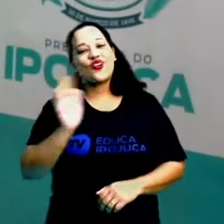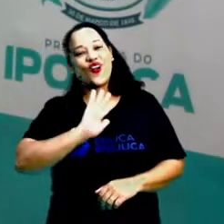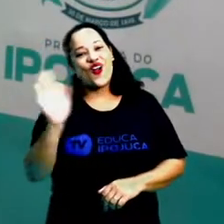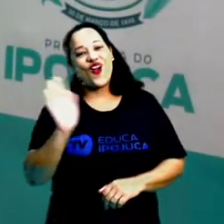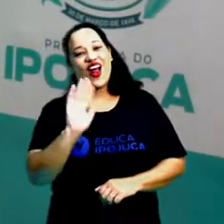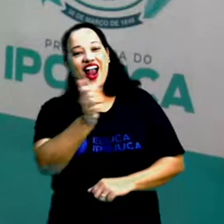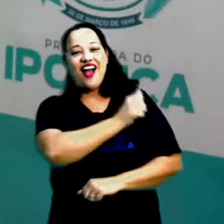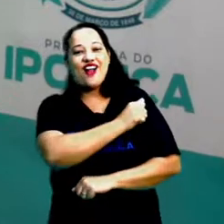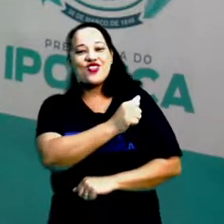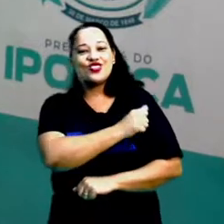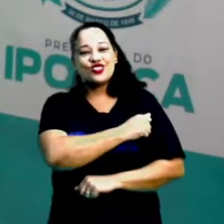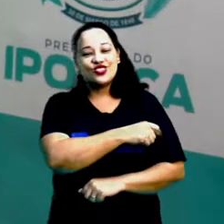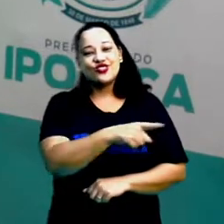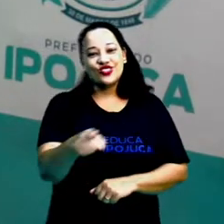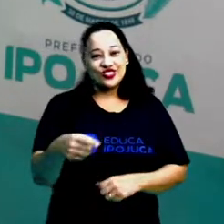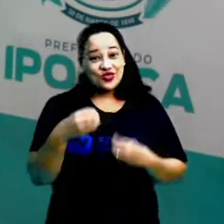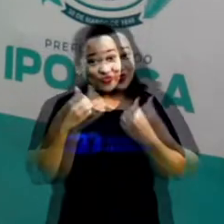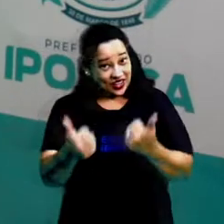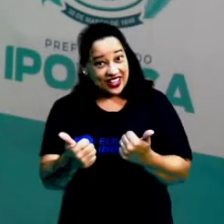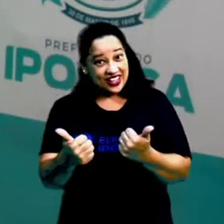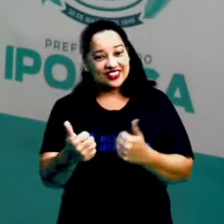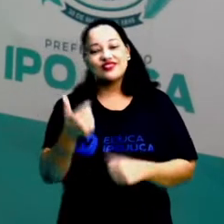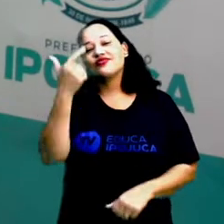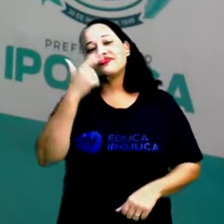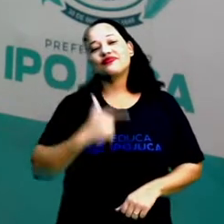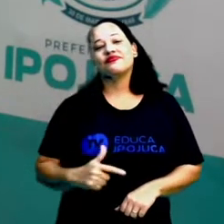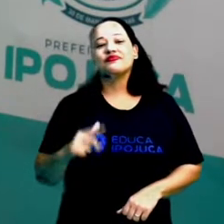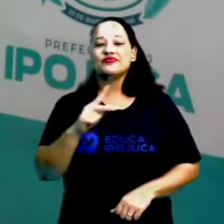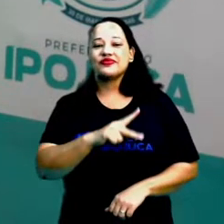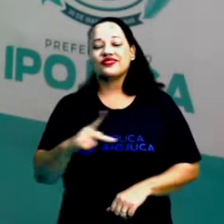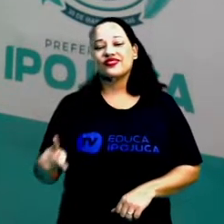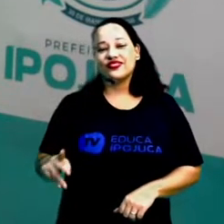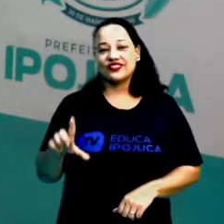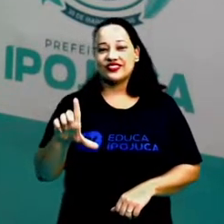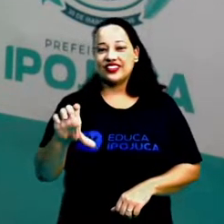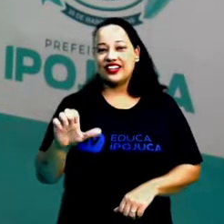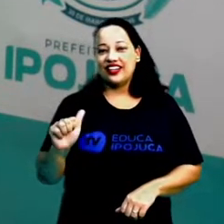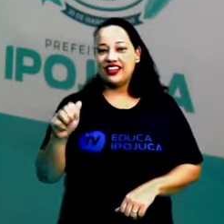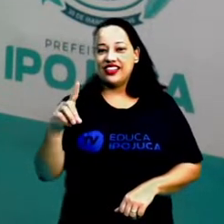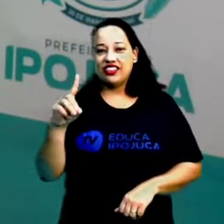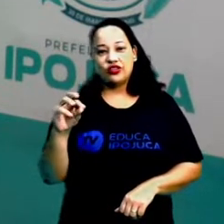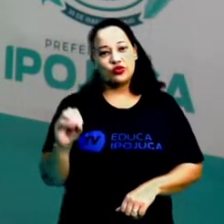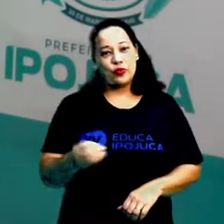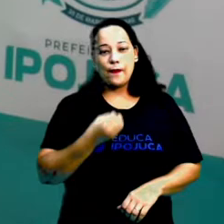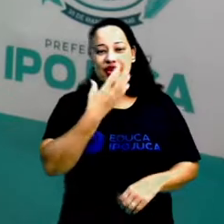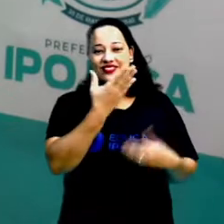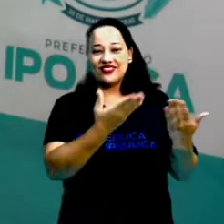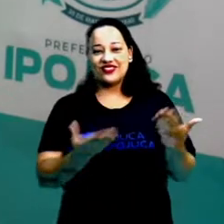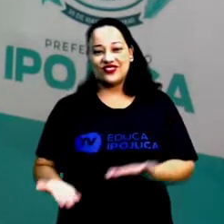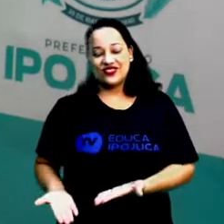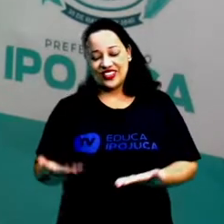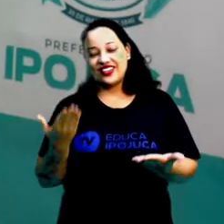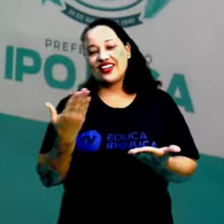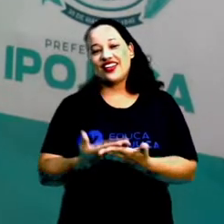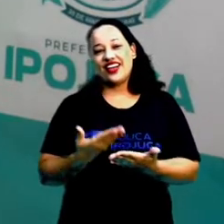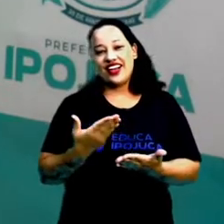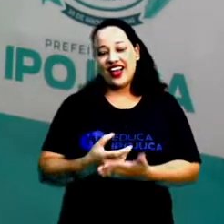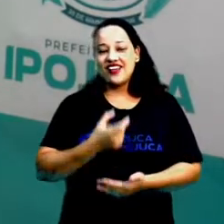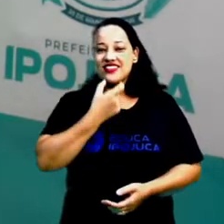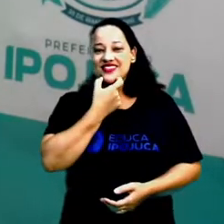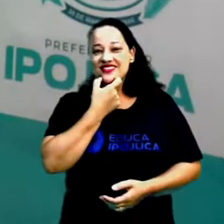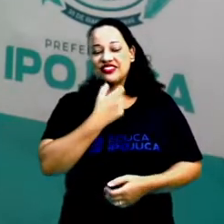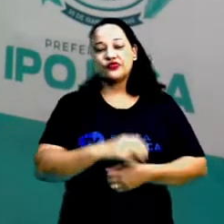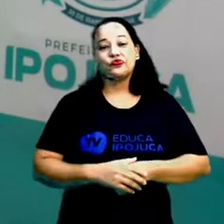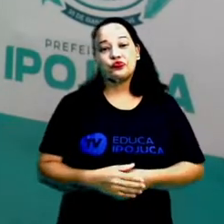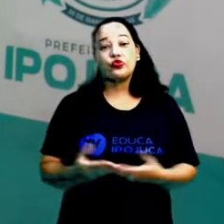Hello, students! Como vocês estão? Aqui é o Teacher Leandro e sejam bem-vindos a mais uma aula de língua inglesa. Hoje